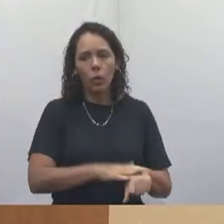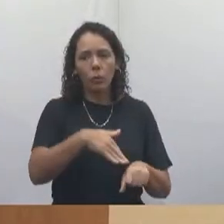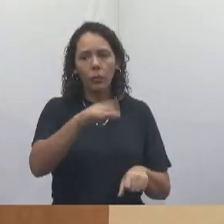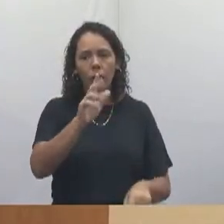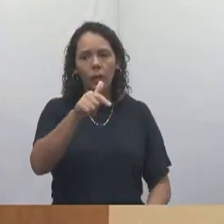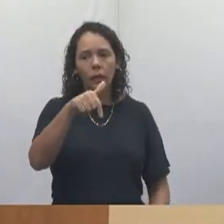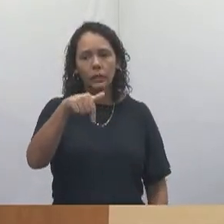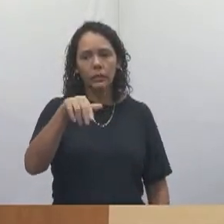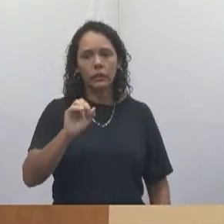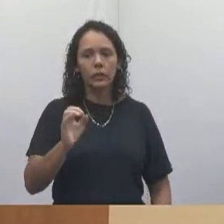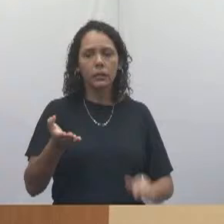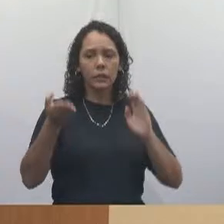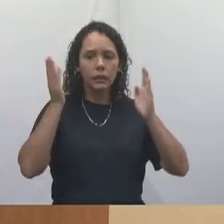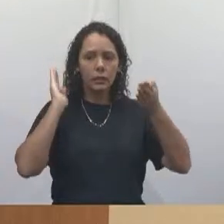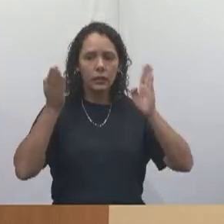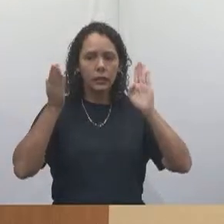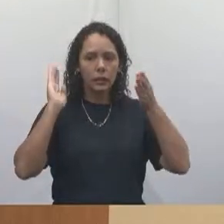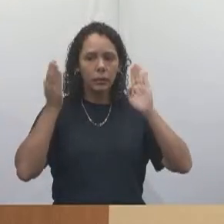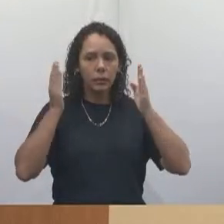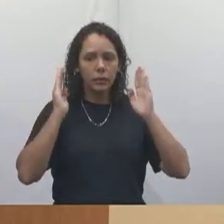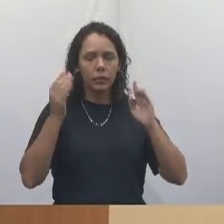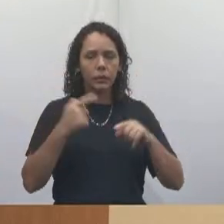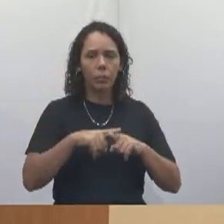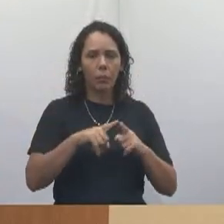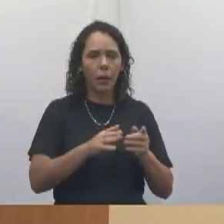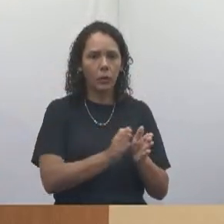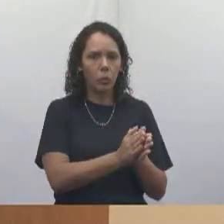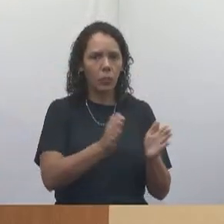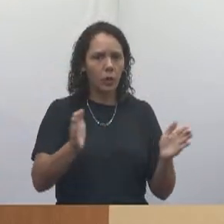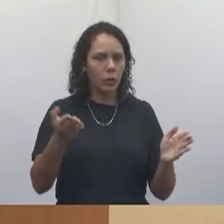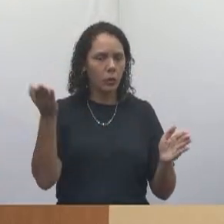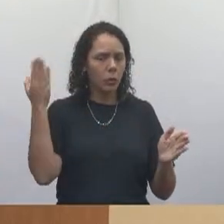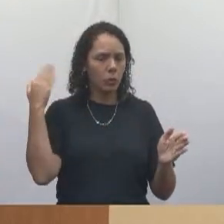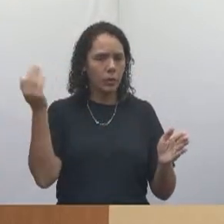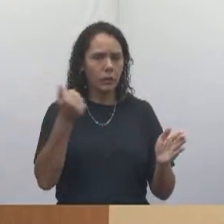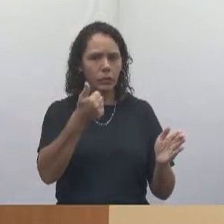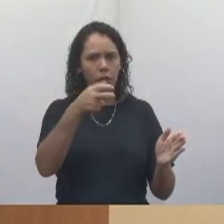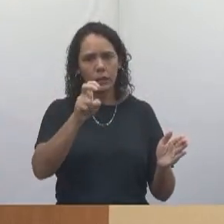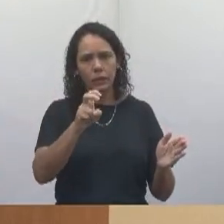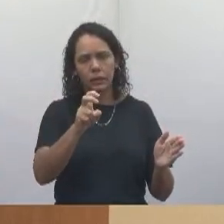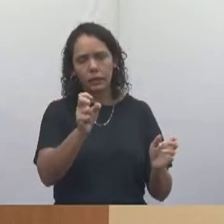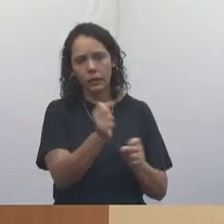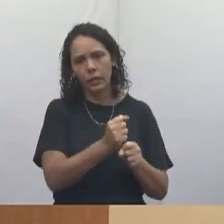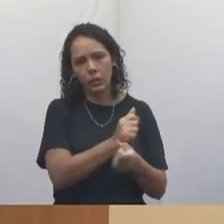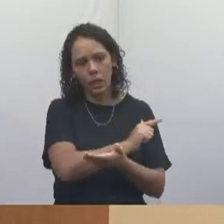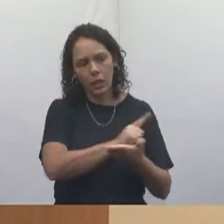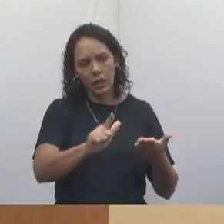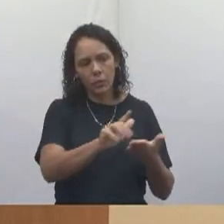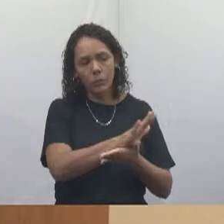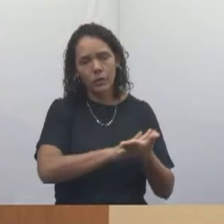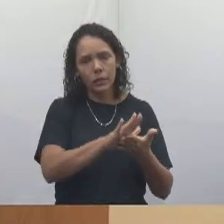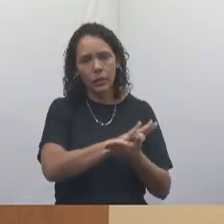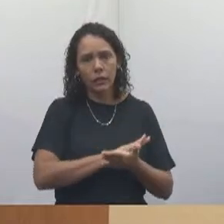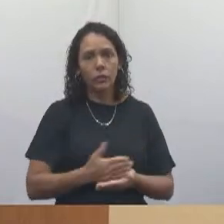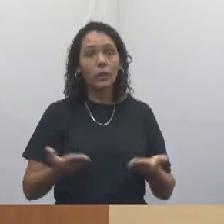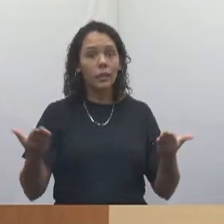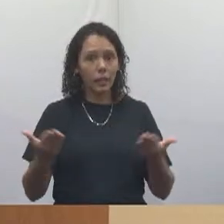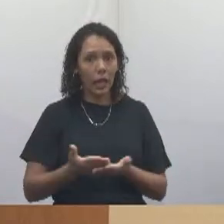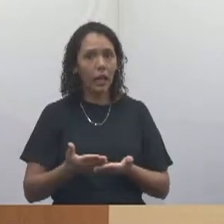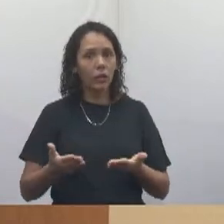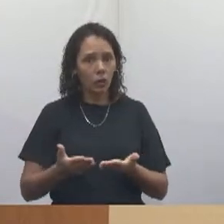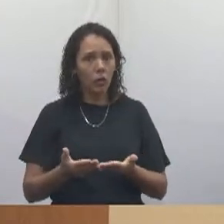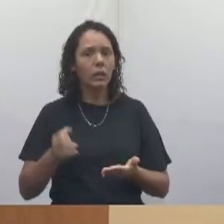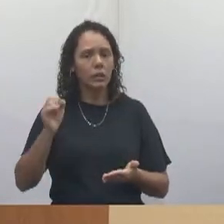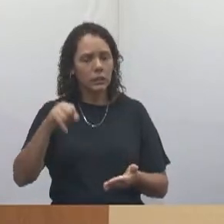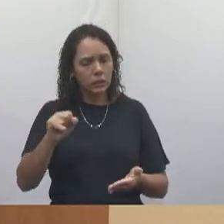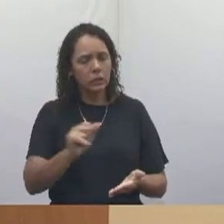onde ele está apontando para limpar novamente, mas ficou 15 anos sem limpar. Certo? Foi apontado, foi limpo e será limpo com certeza. Não